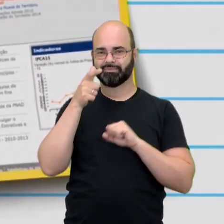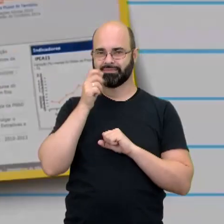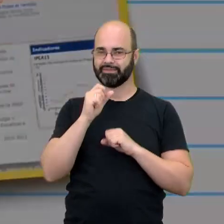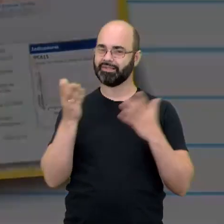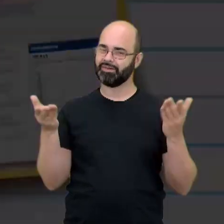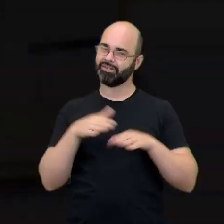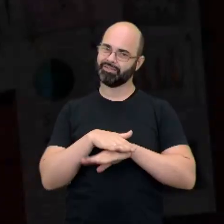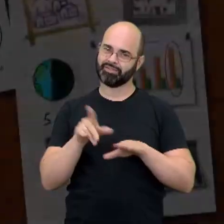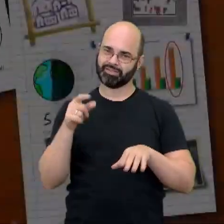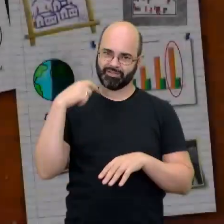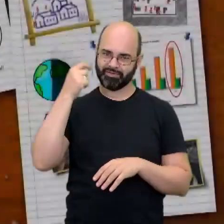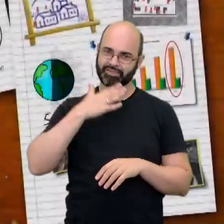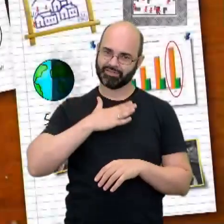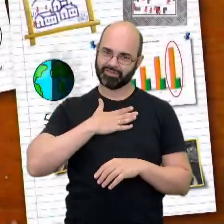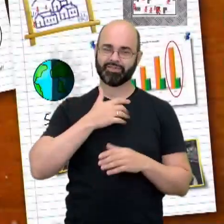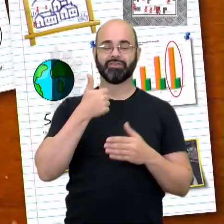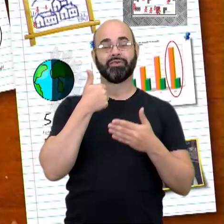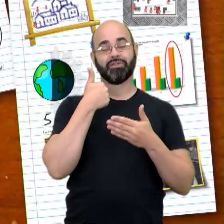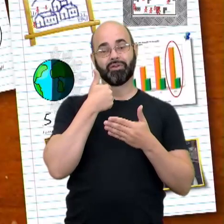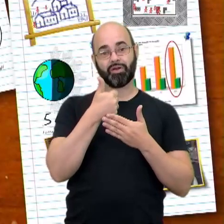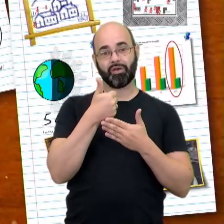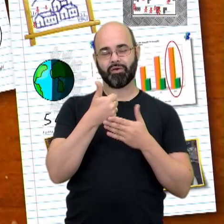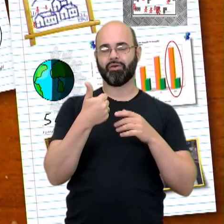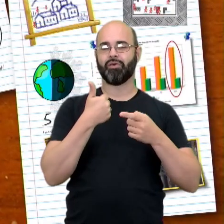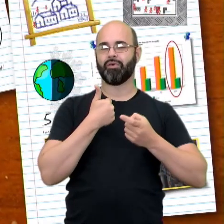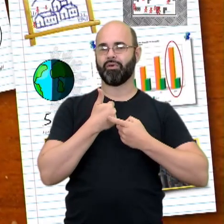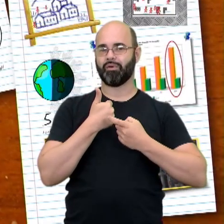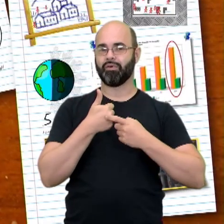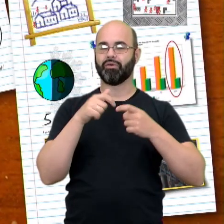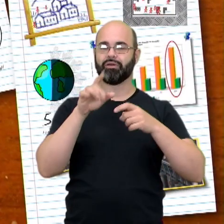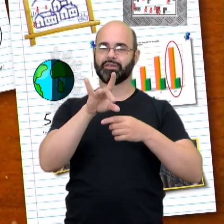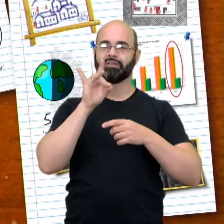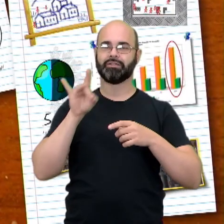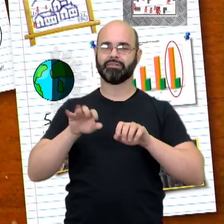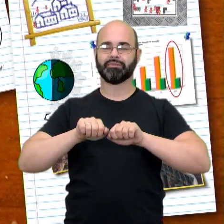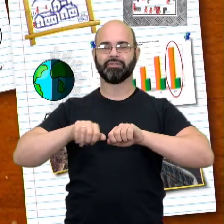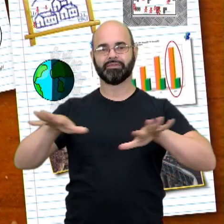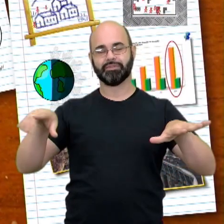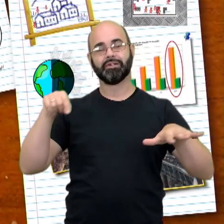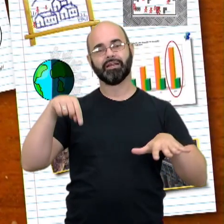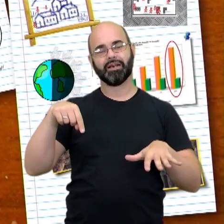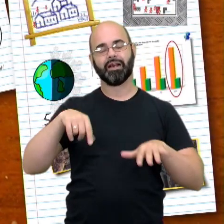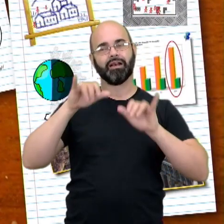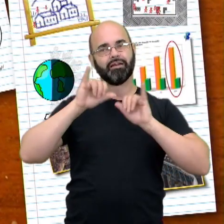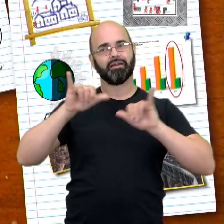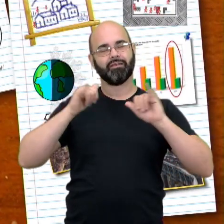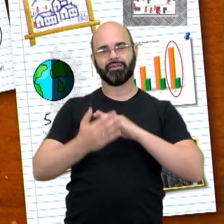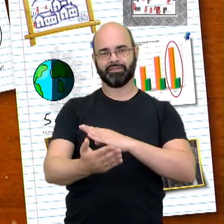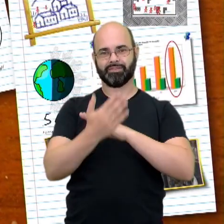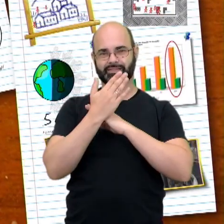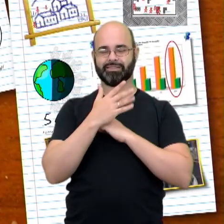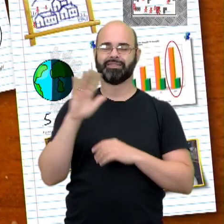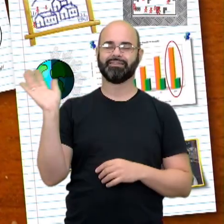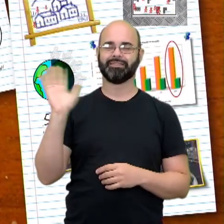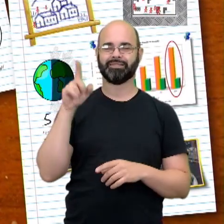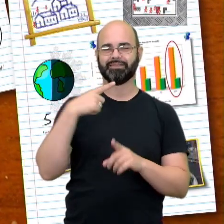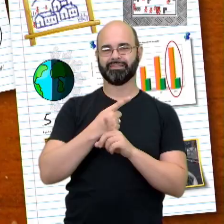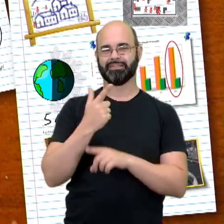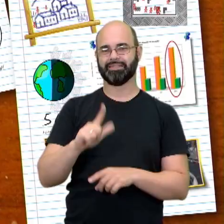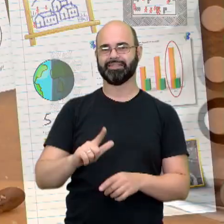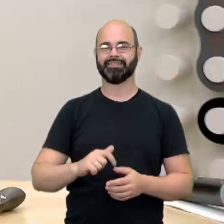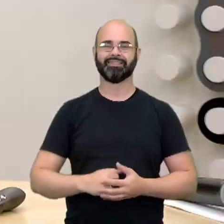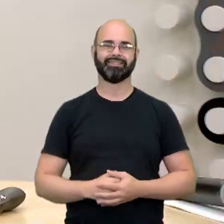Gostou do vídeo? Então curta e compartilhe. Não deixe também de assinar nosso canal e nos ajudar a disseminar informação pelo país. Até a próxima!